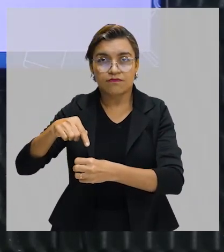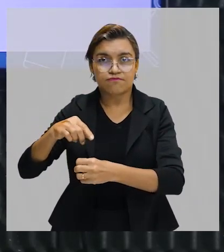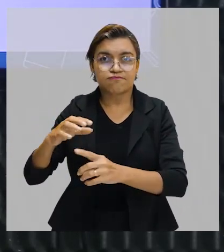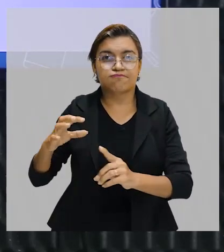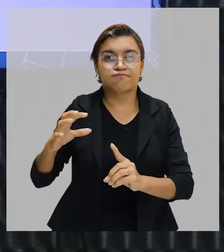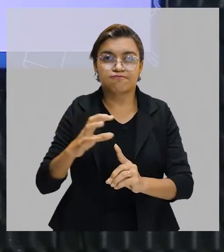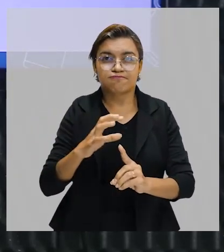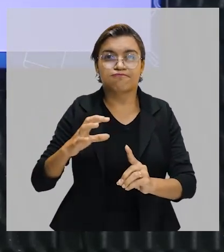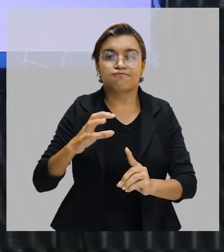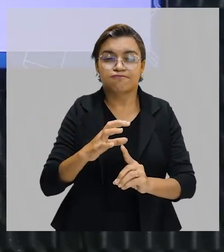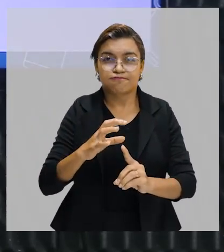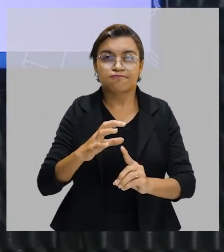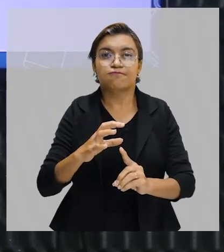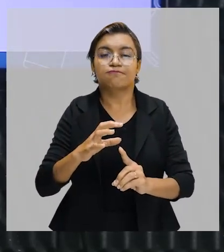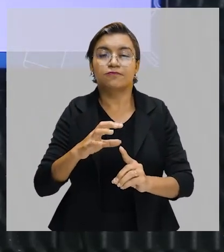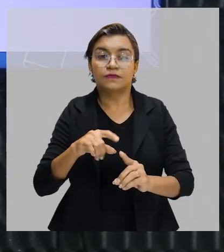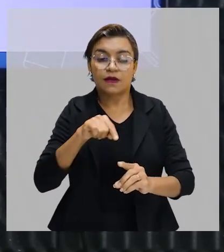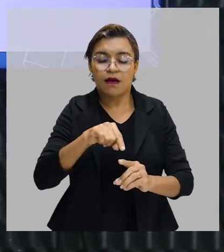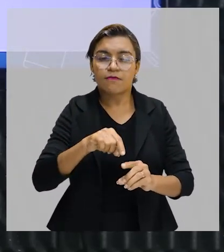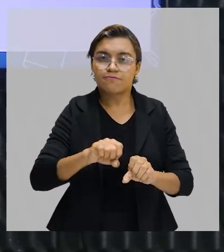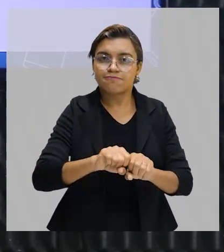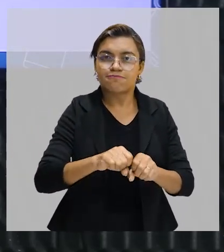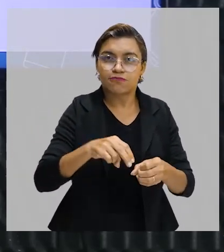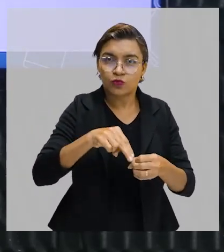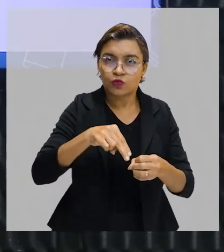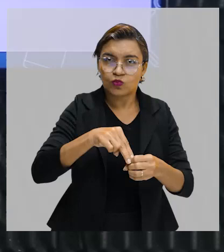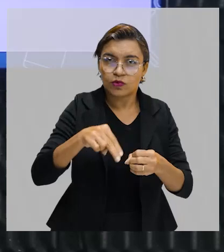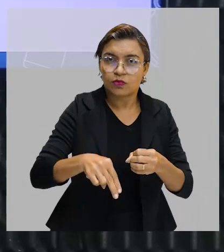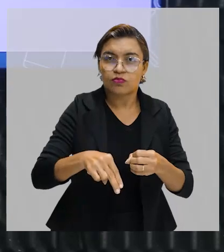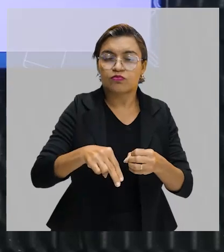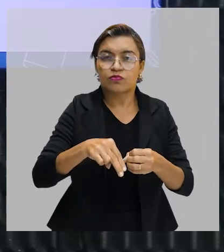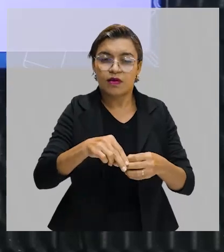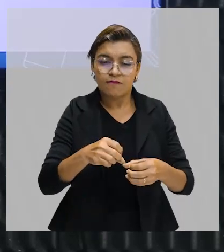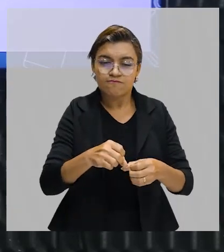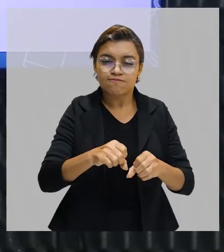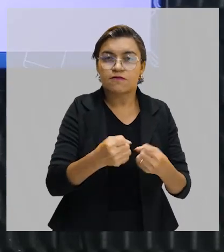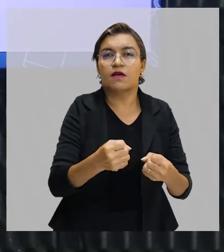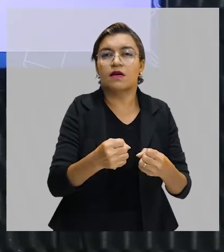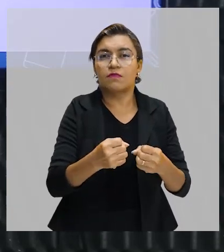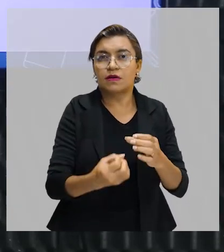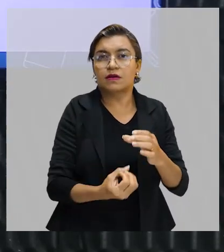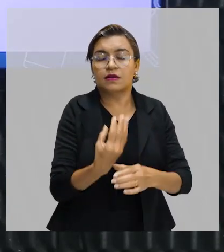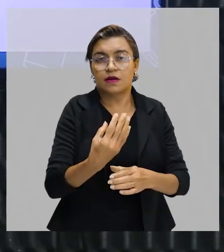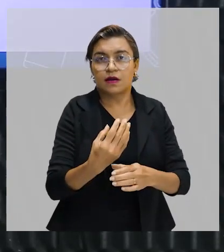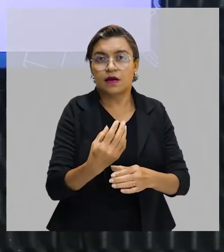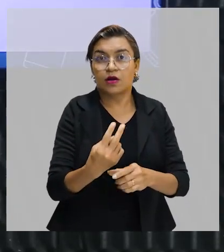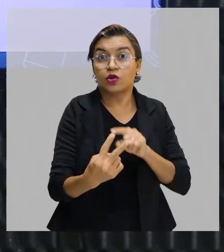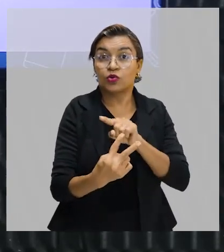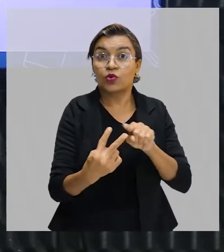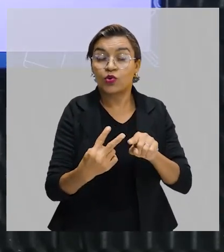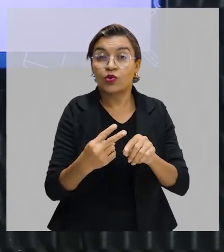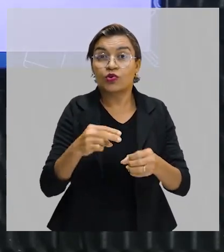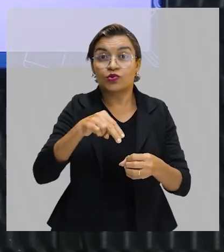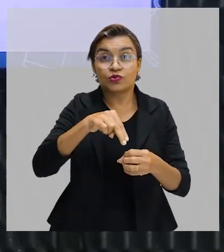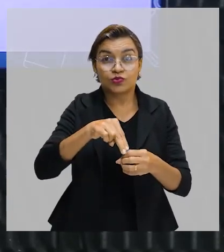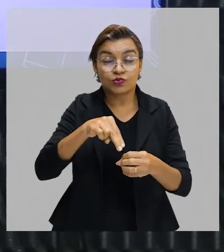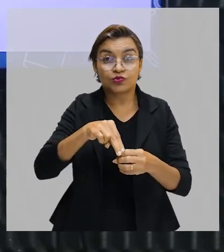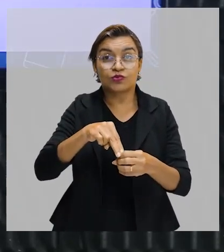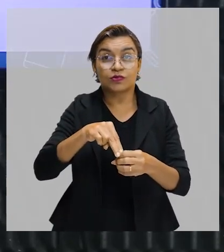sofrer esse processo de fissão, ele vai quebrar, certo? Vai formar aí outros dois núcleos atômicos,